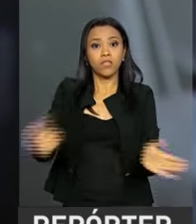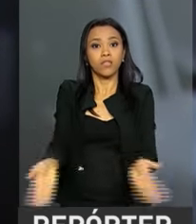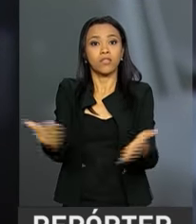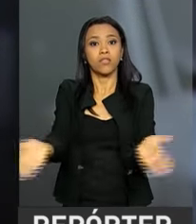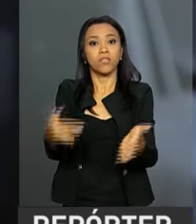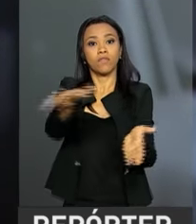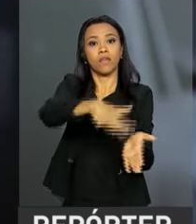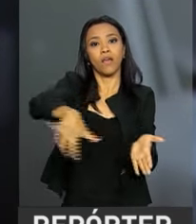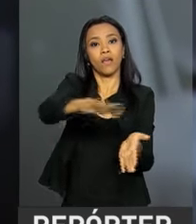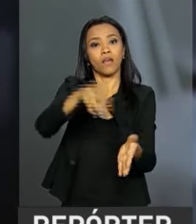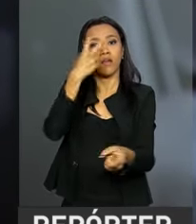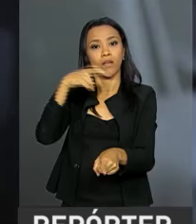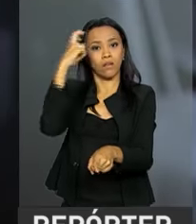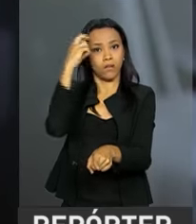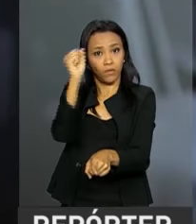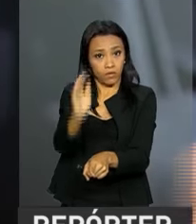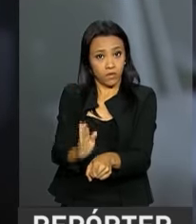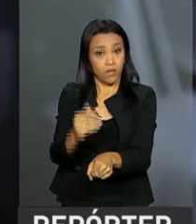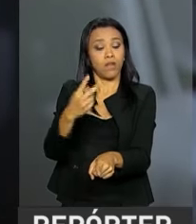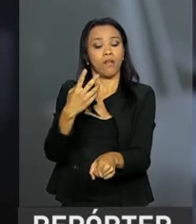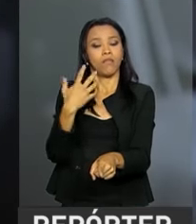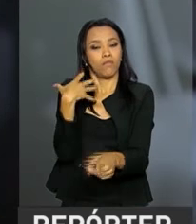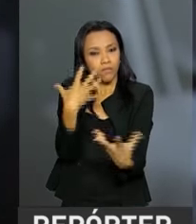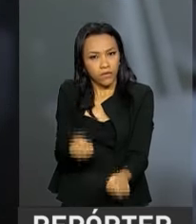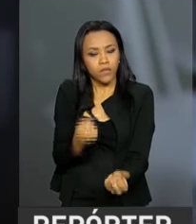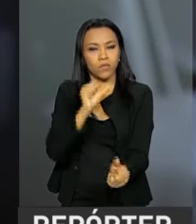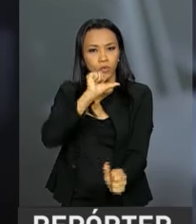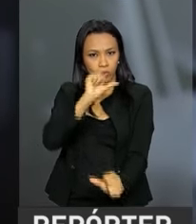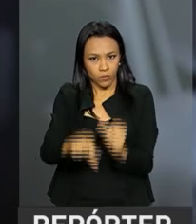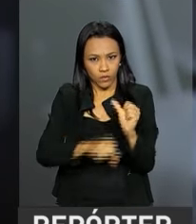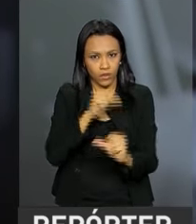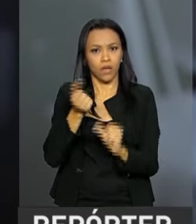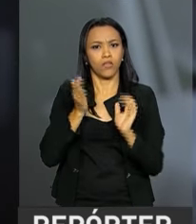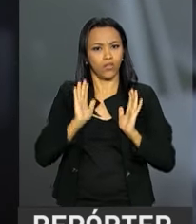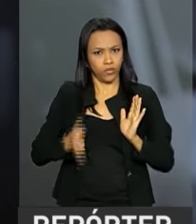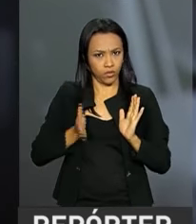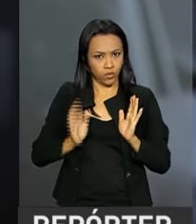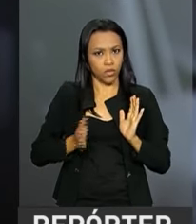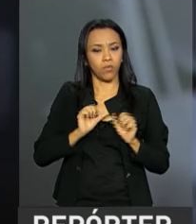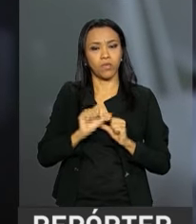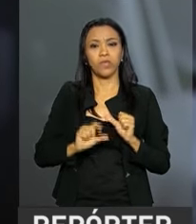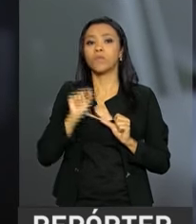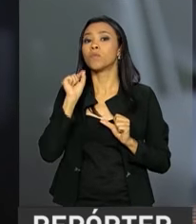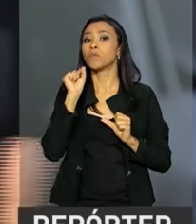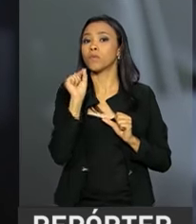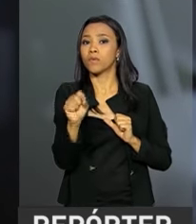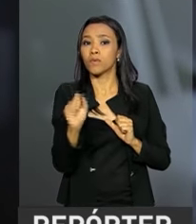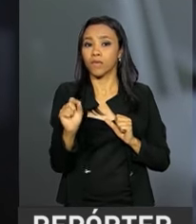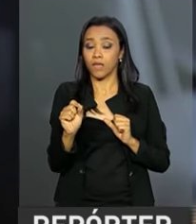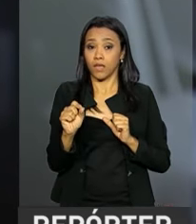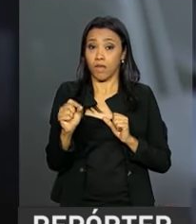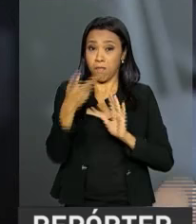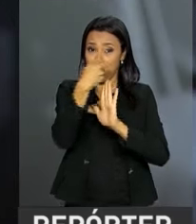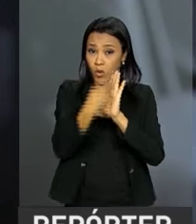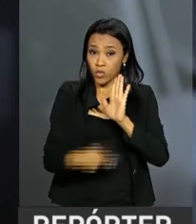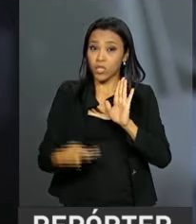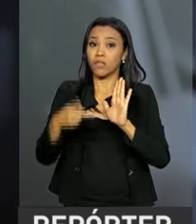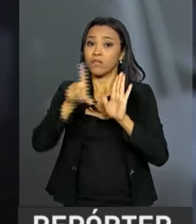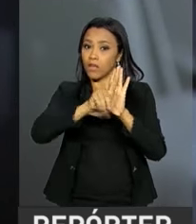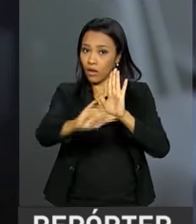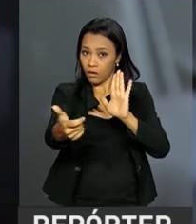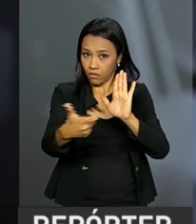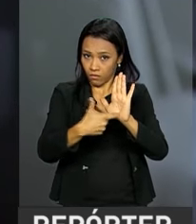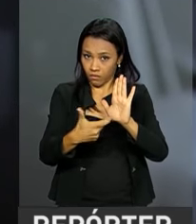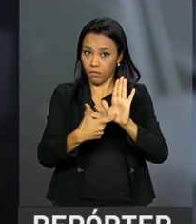brasileira. Nós vamos mudar e estamos mudando já a tramitação dos projetos da Lei